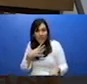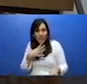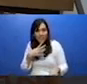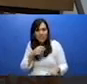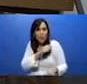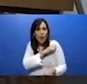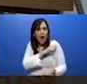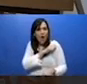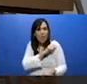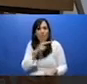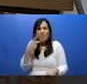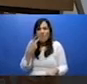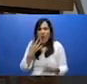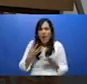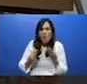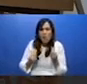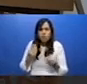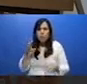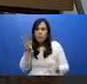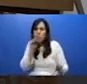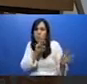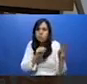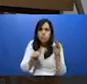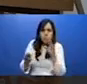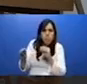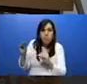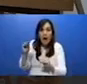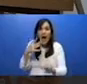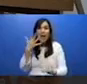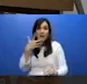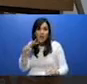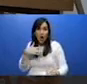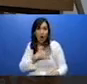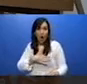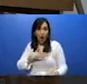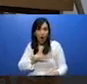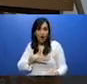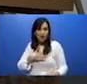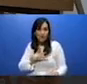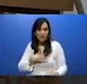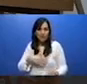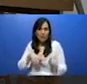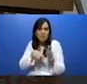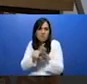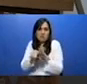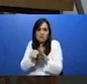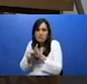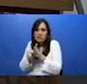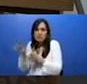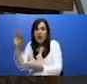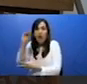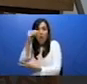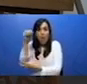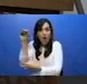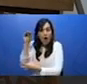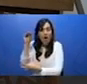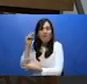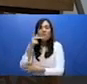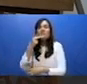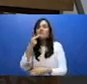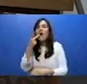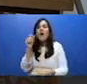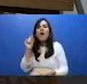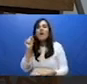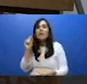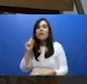falam muito isso sobre os dinossauros, tem criança que gosta de livros de dinossauro, pesquisar sobre os dinossauros, se refere